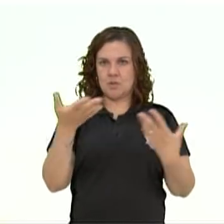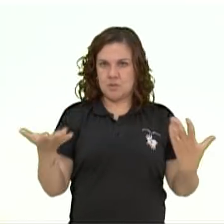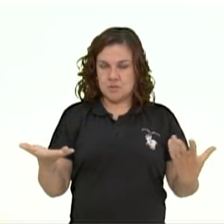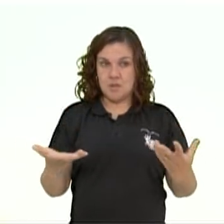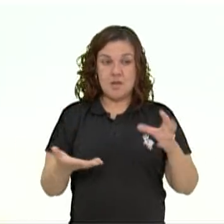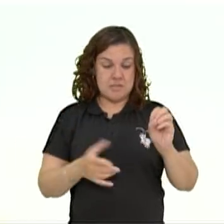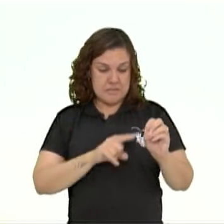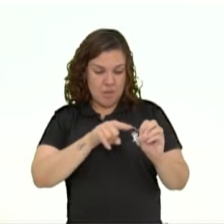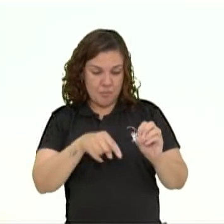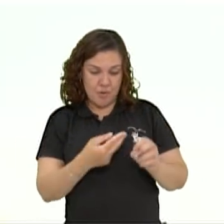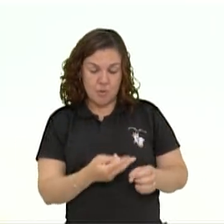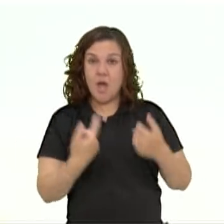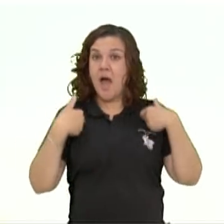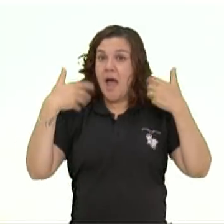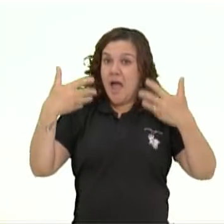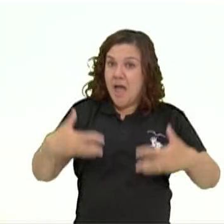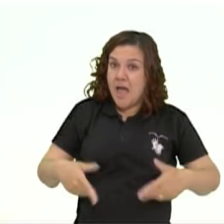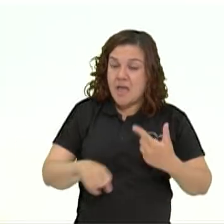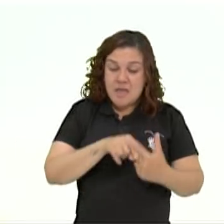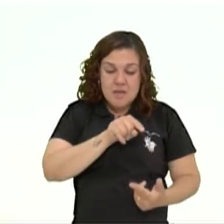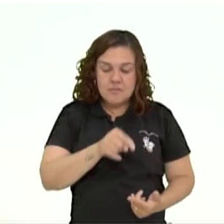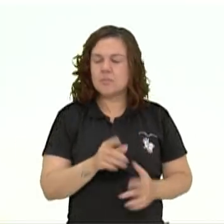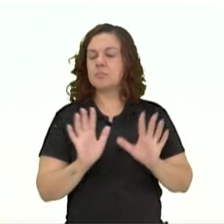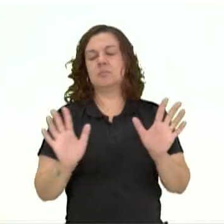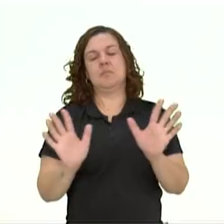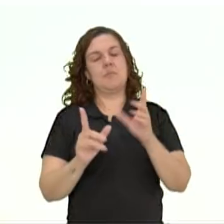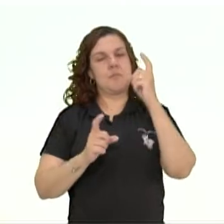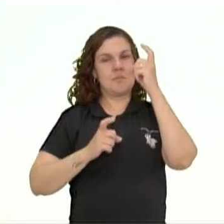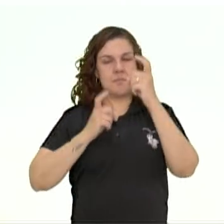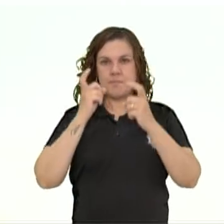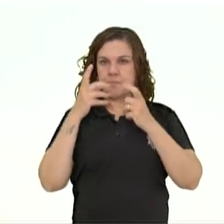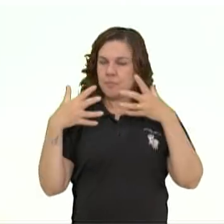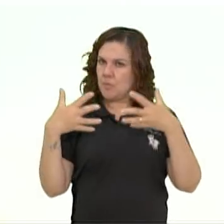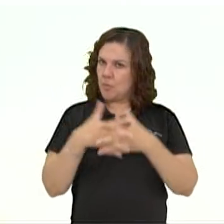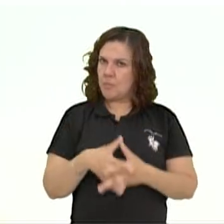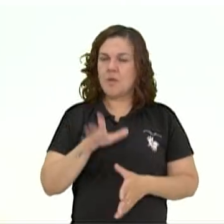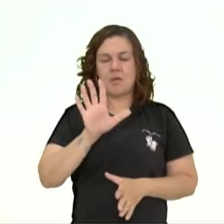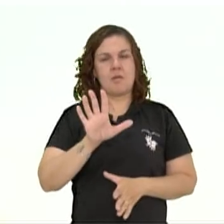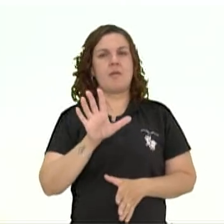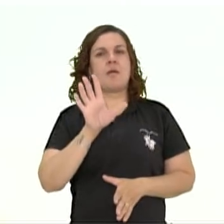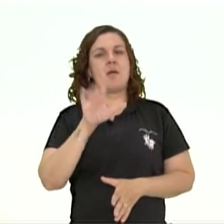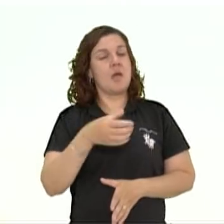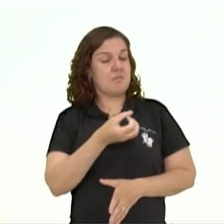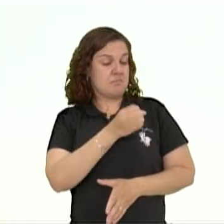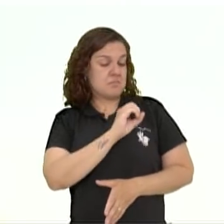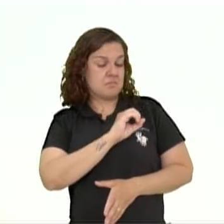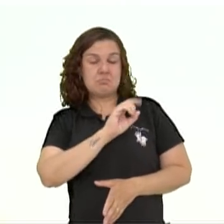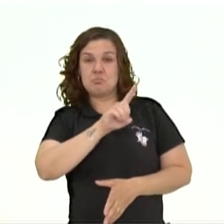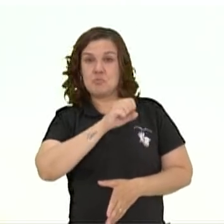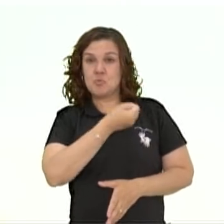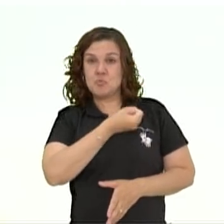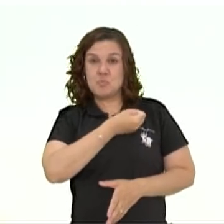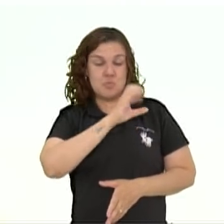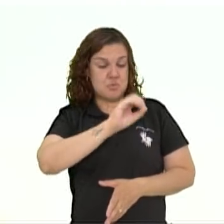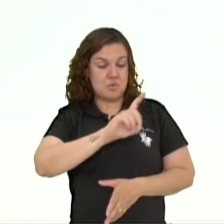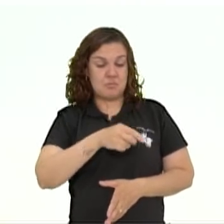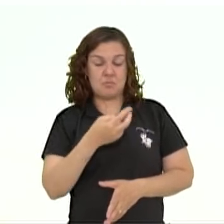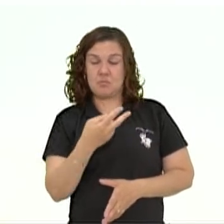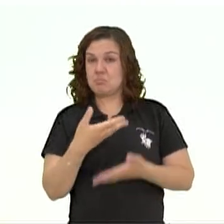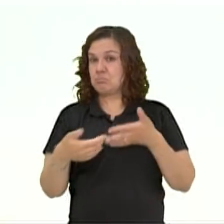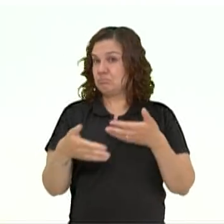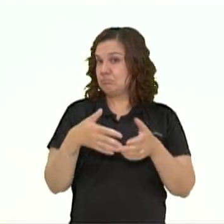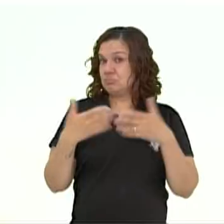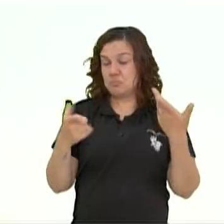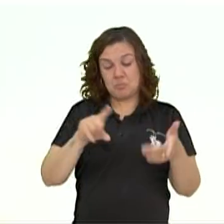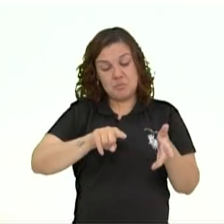porque tem a vírgula. Às vezes vocês acabam confundindo isso, né? Mas 0,2 é um número qualquer, que nós vamos pegar, a única coisa é que tem